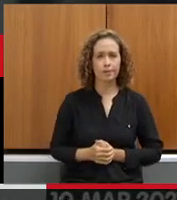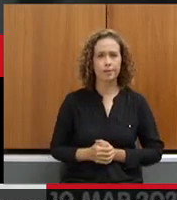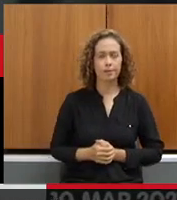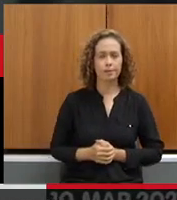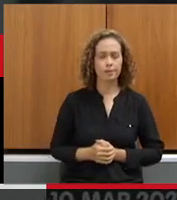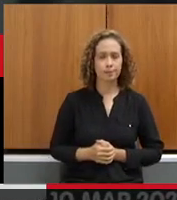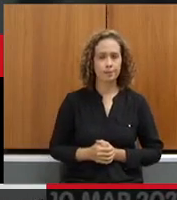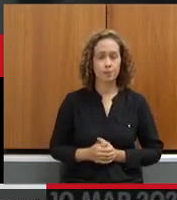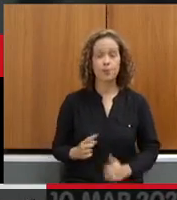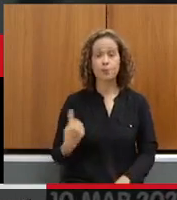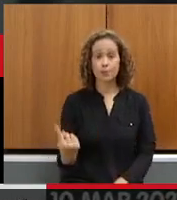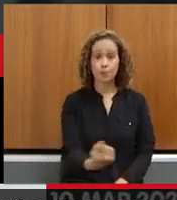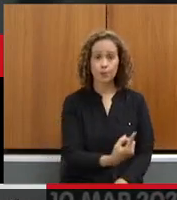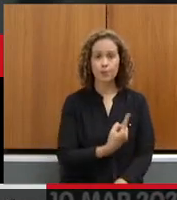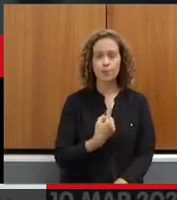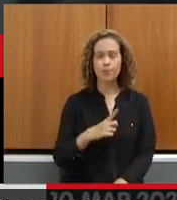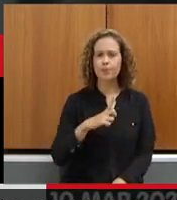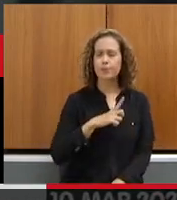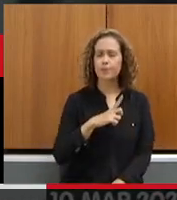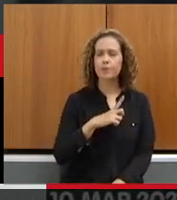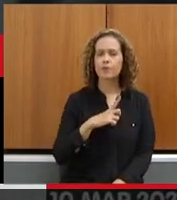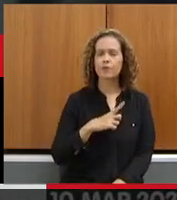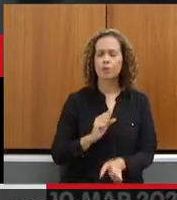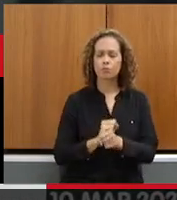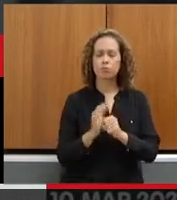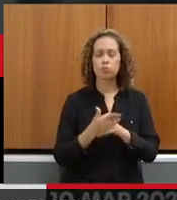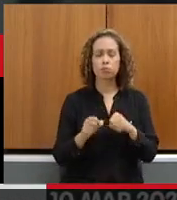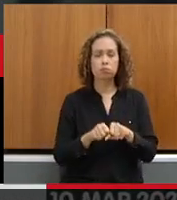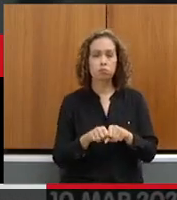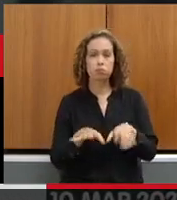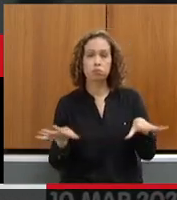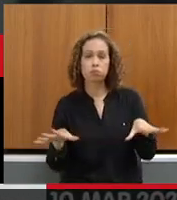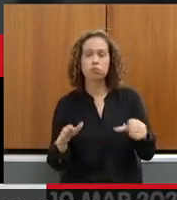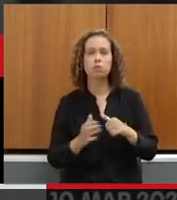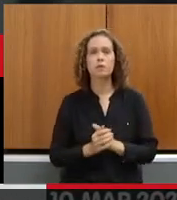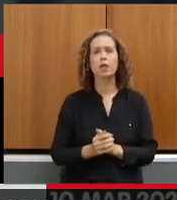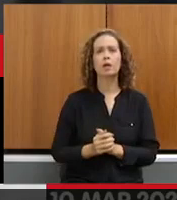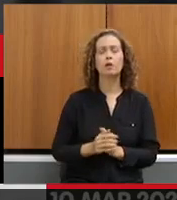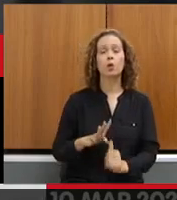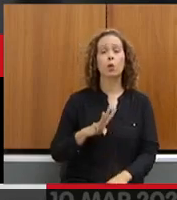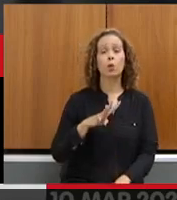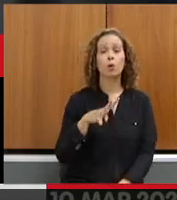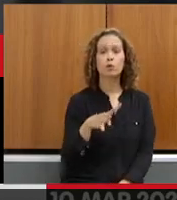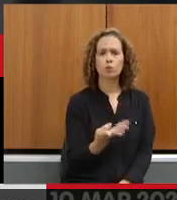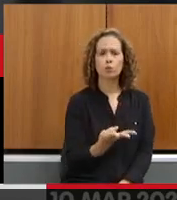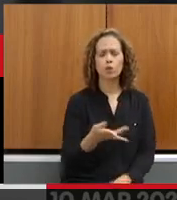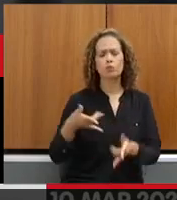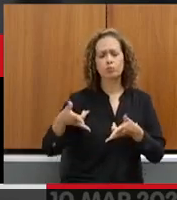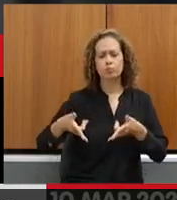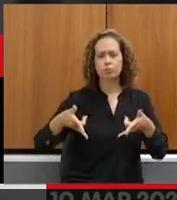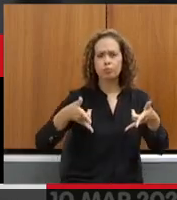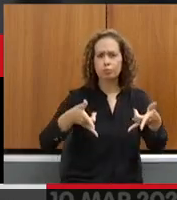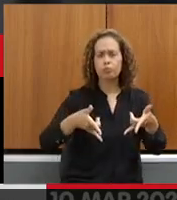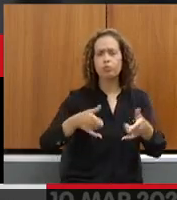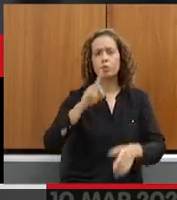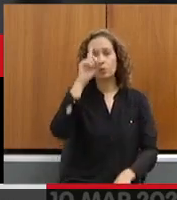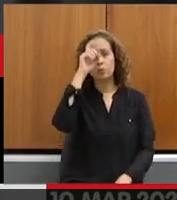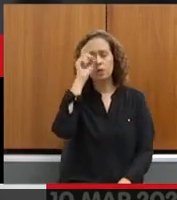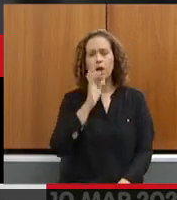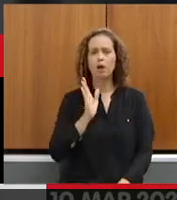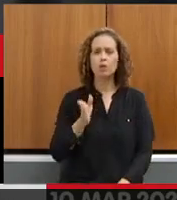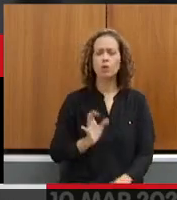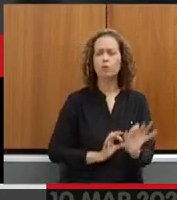quando nós tivemos a epidemia que nós Montamos os quatro mil leitos que nós nos preparamos